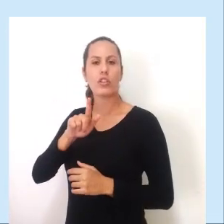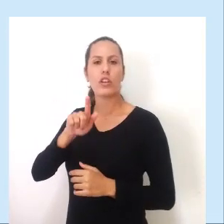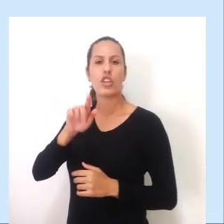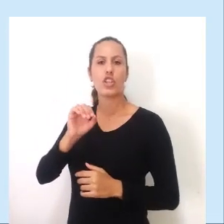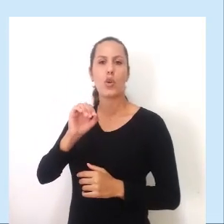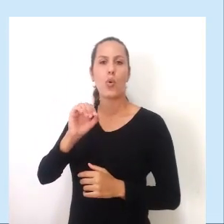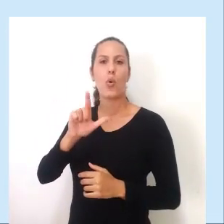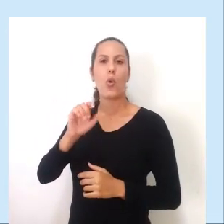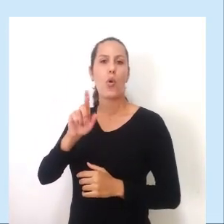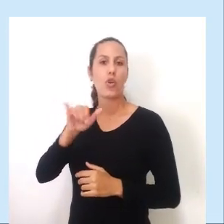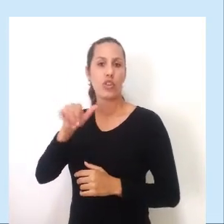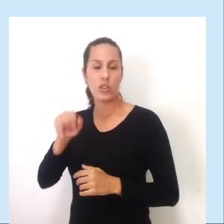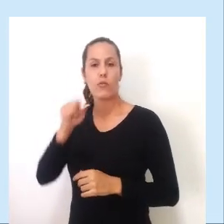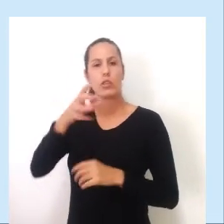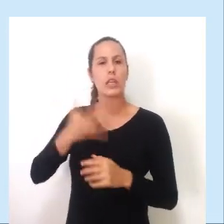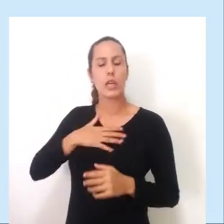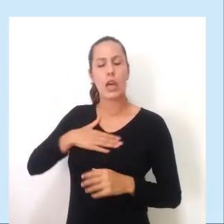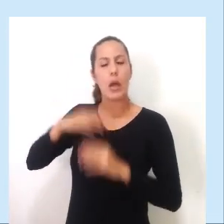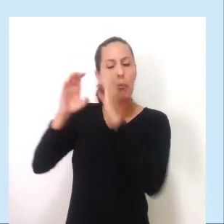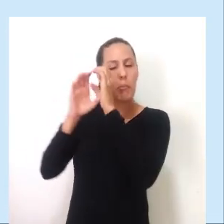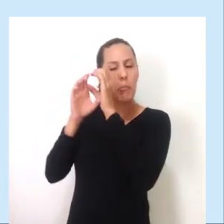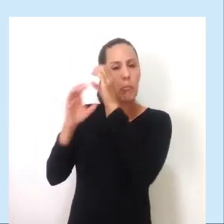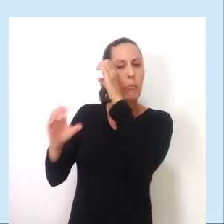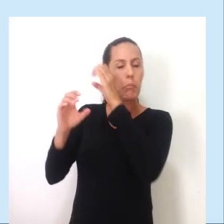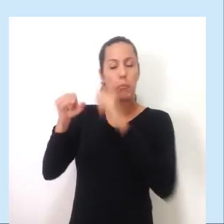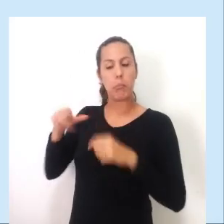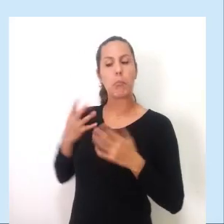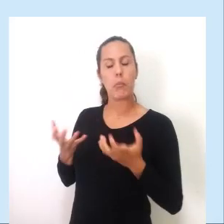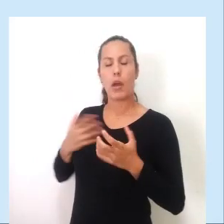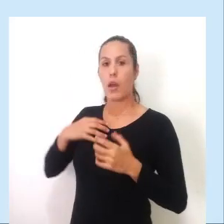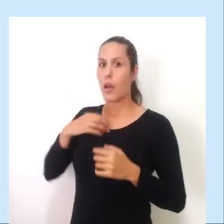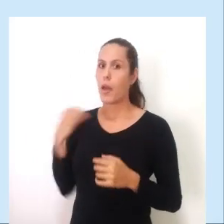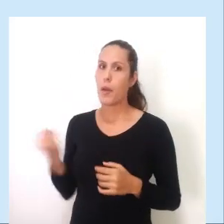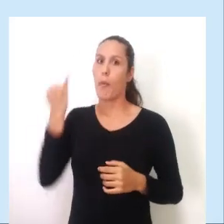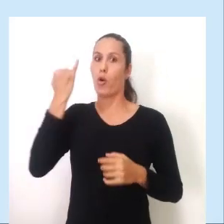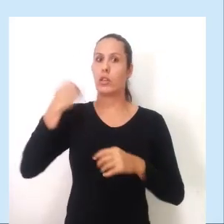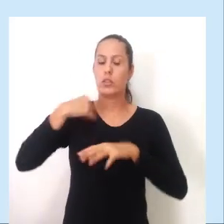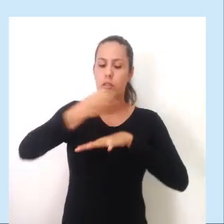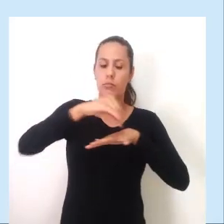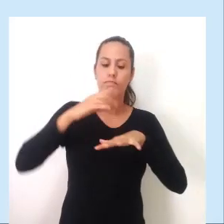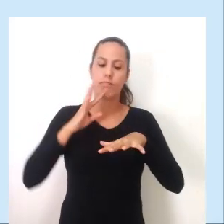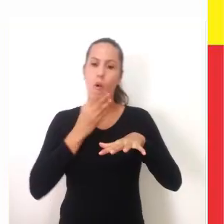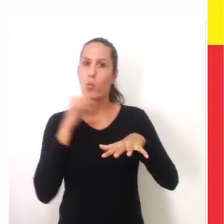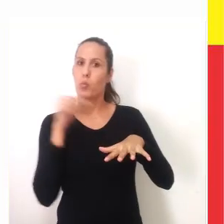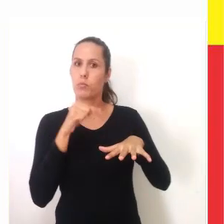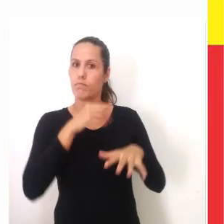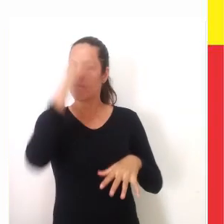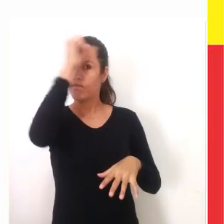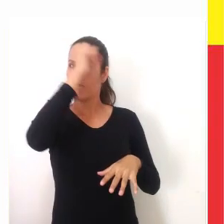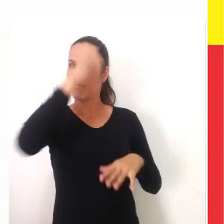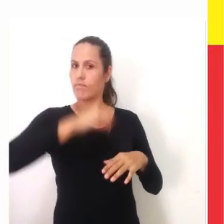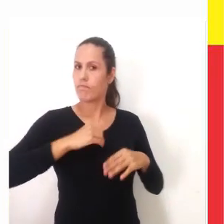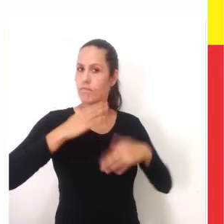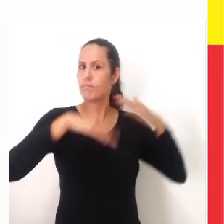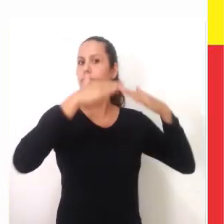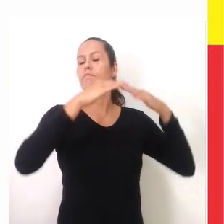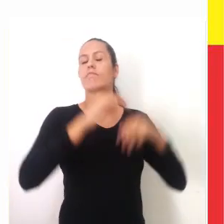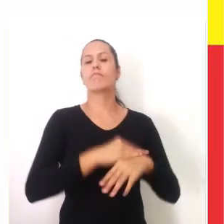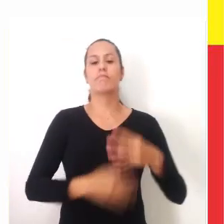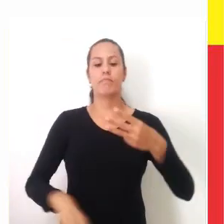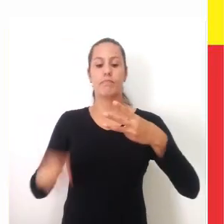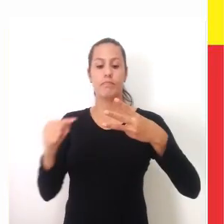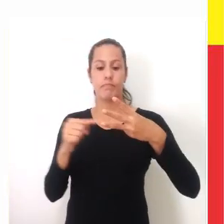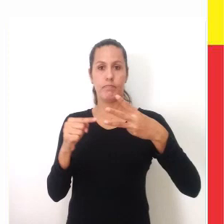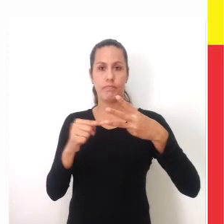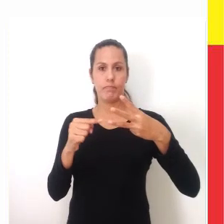quem quer se tornar um engenheiro, é bastante relevante conhecer os fósseis. Terceiro bom